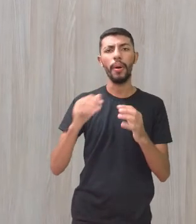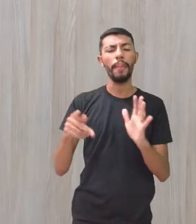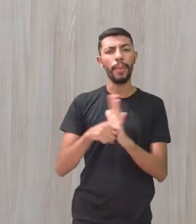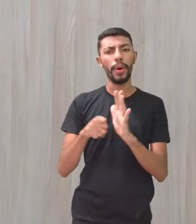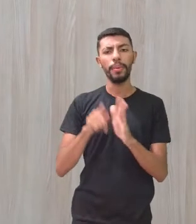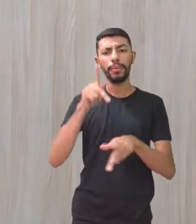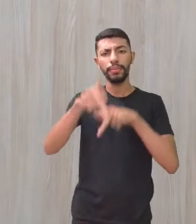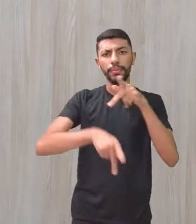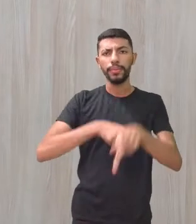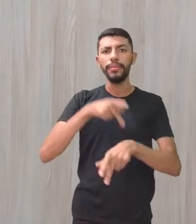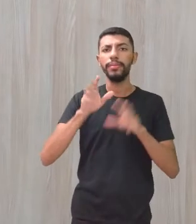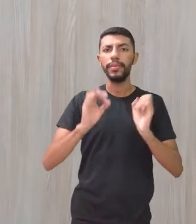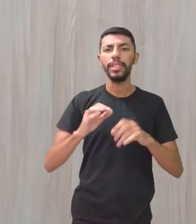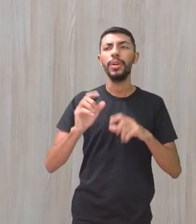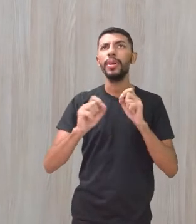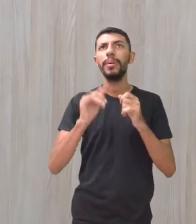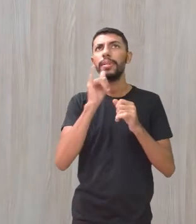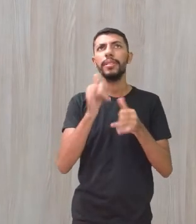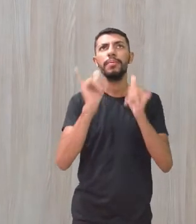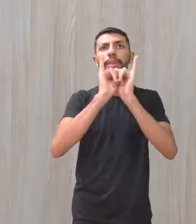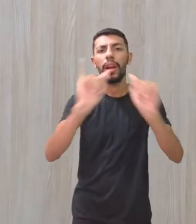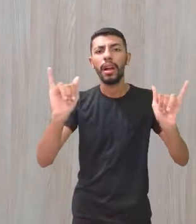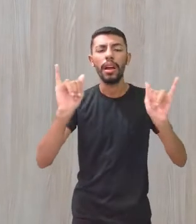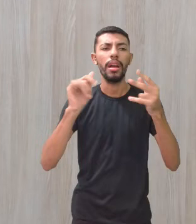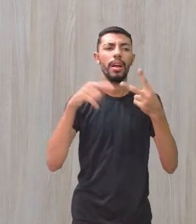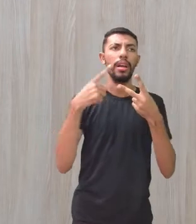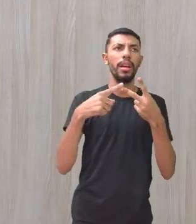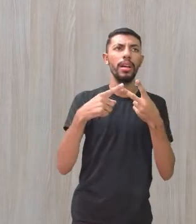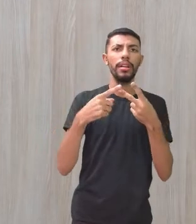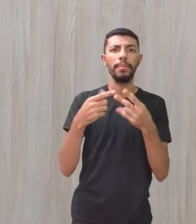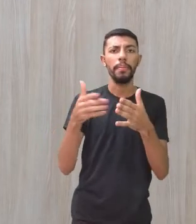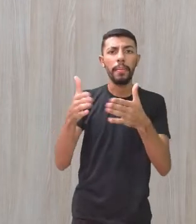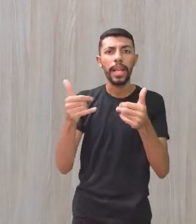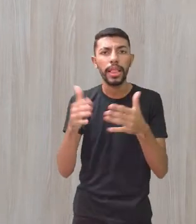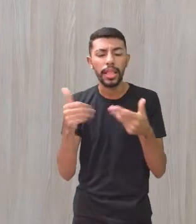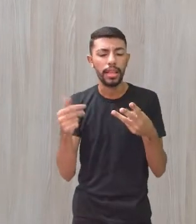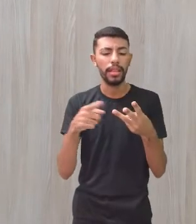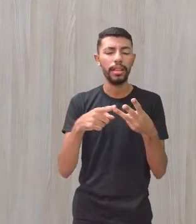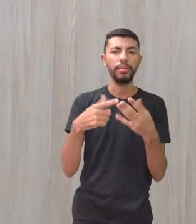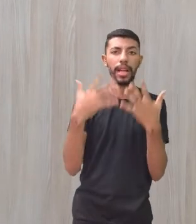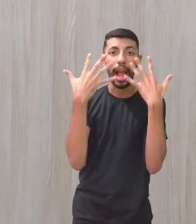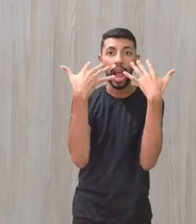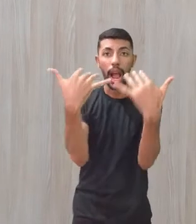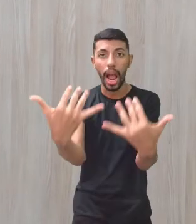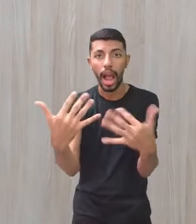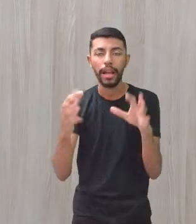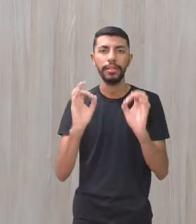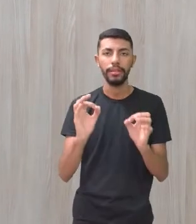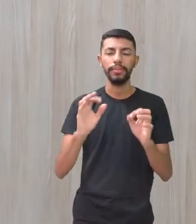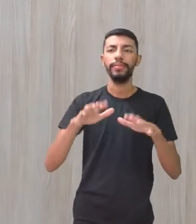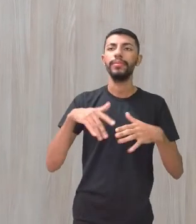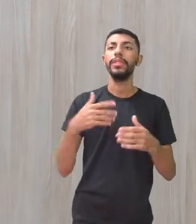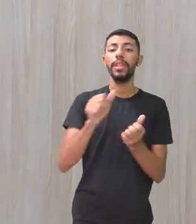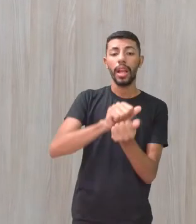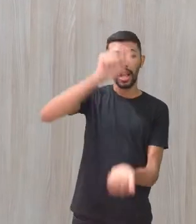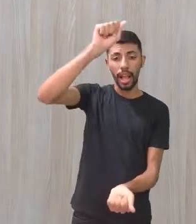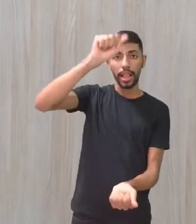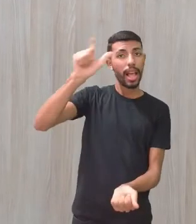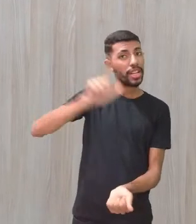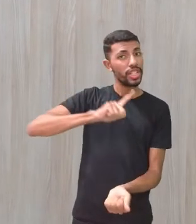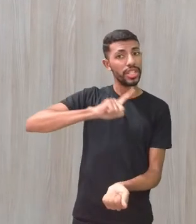tá certo? Seja informar, seja solicitar, seja atrair o público para determinado evento. O cartaz tem